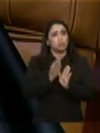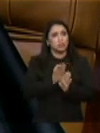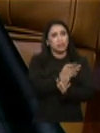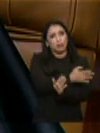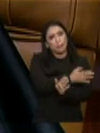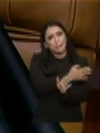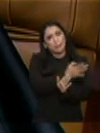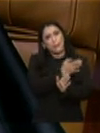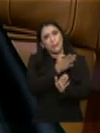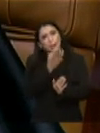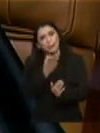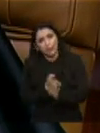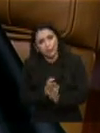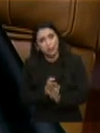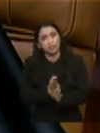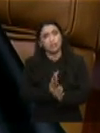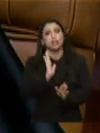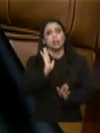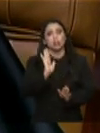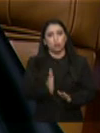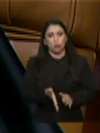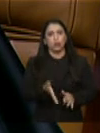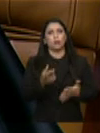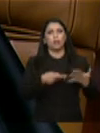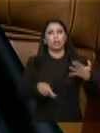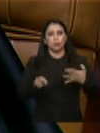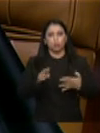em razão da garantia da coisa julgada